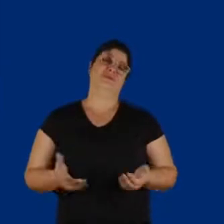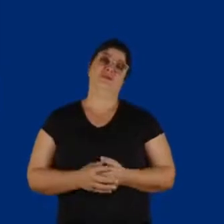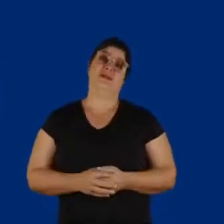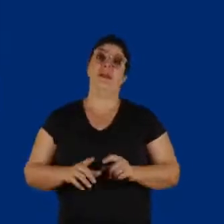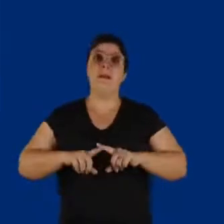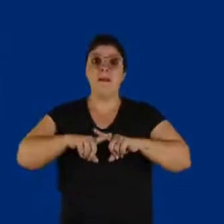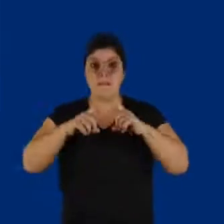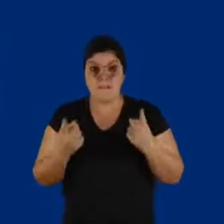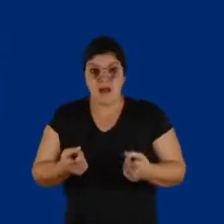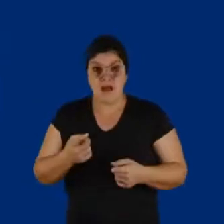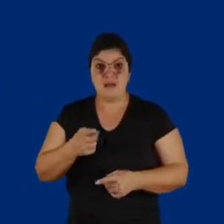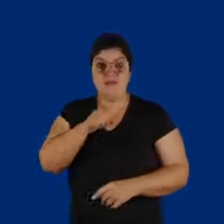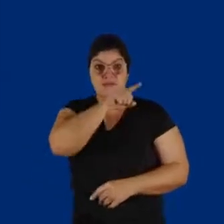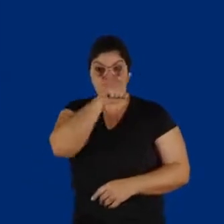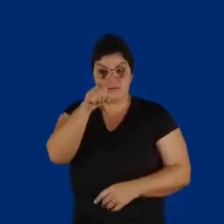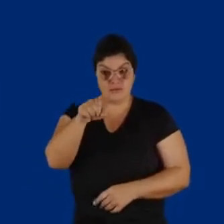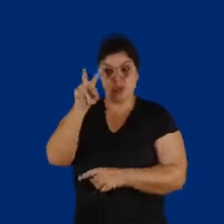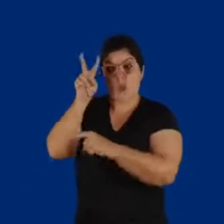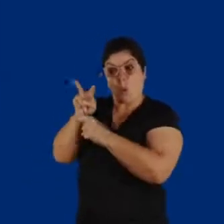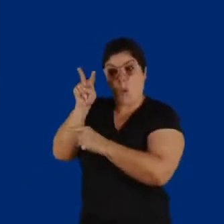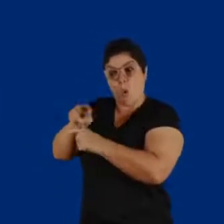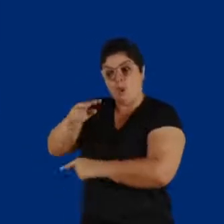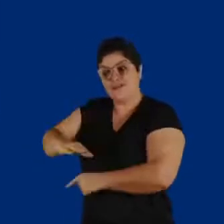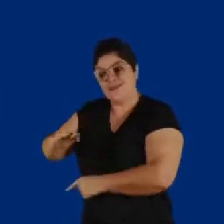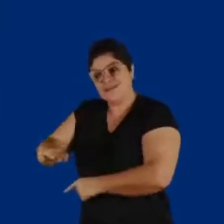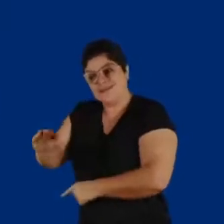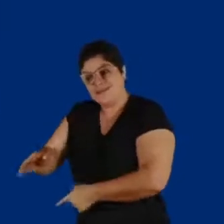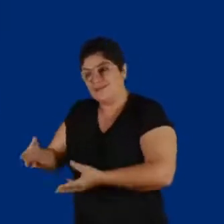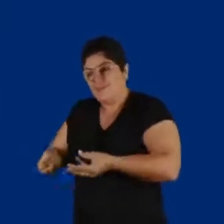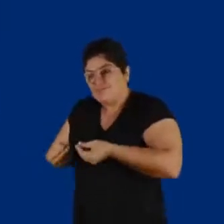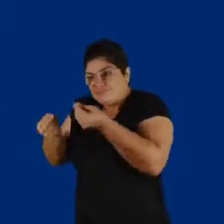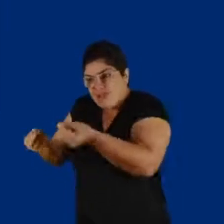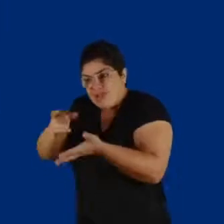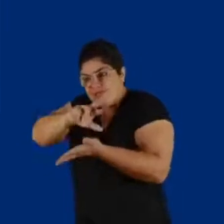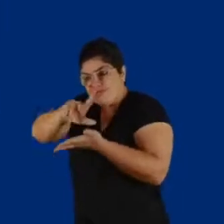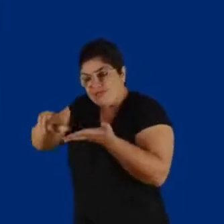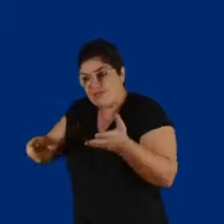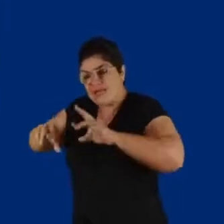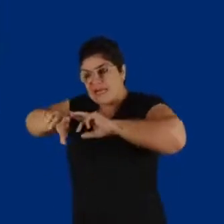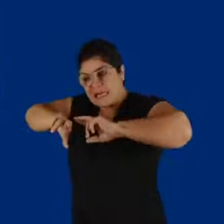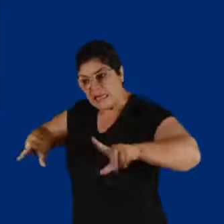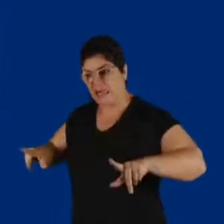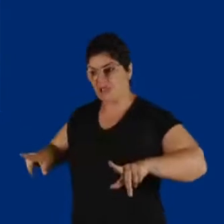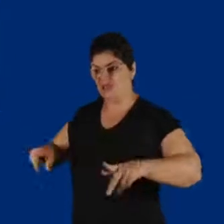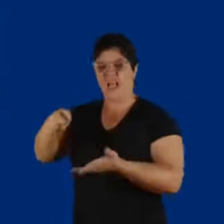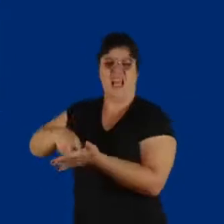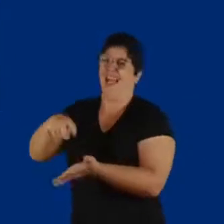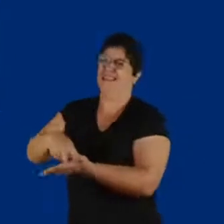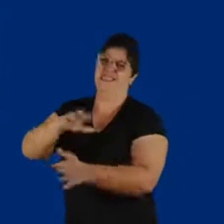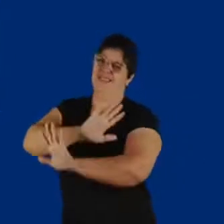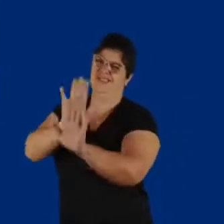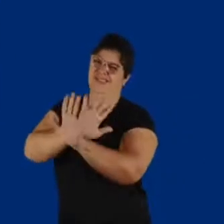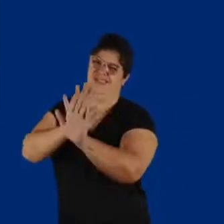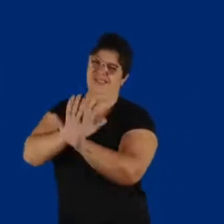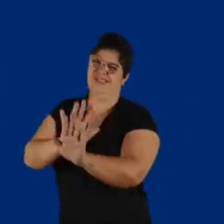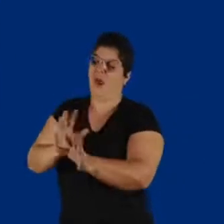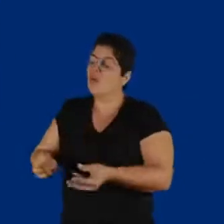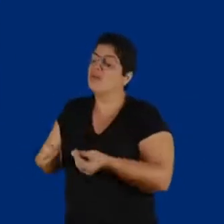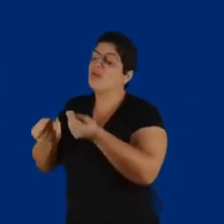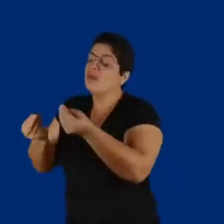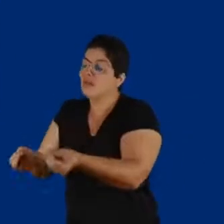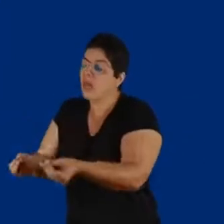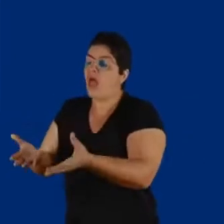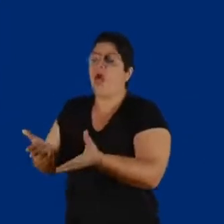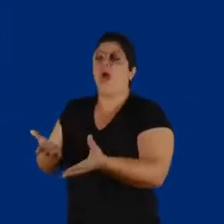crianças deles e provê coisas diferentes na escola, ao invés de punir as crianças, vocês